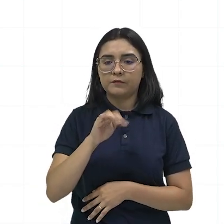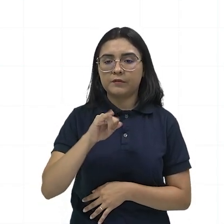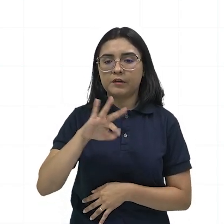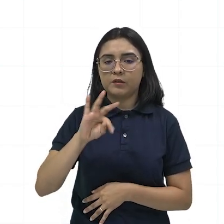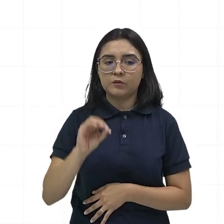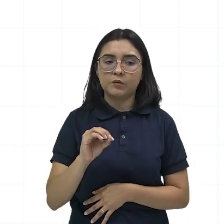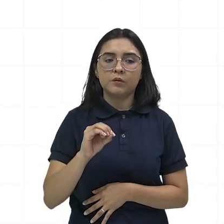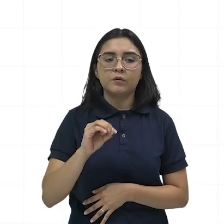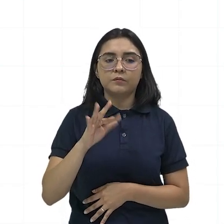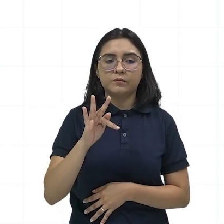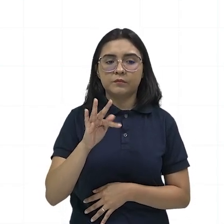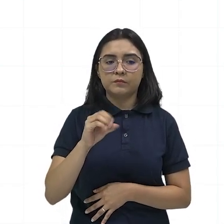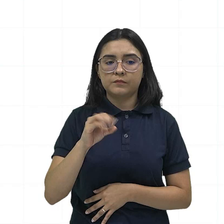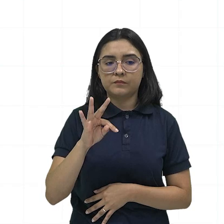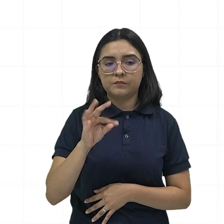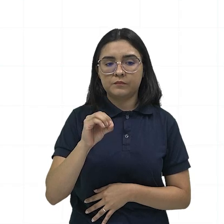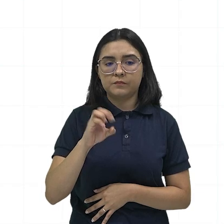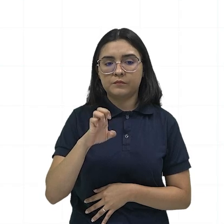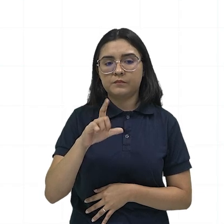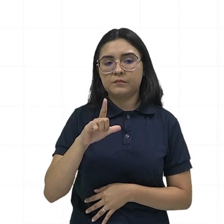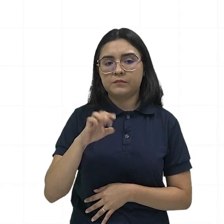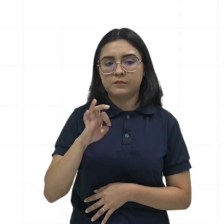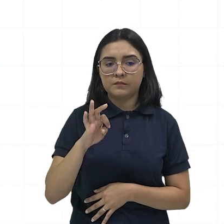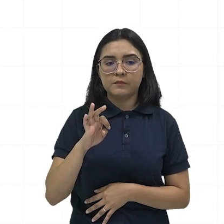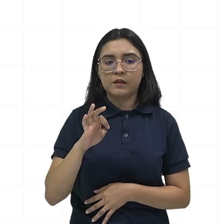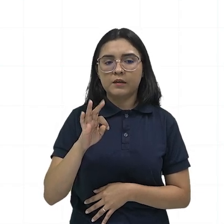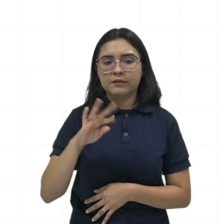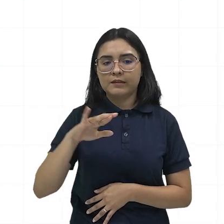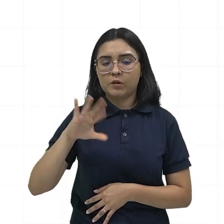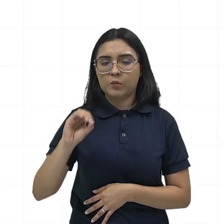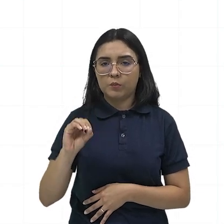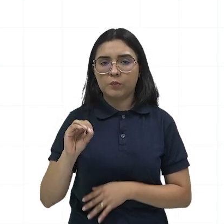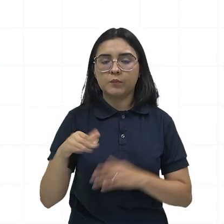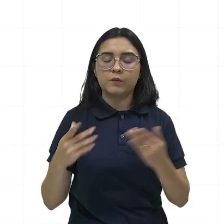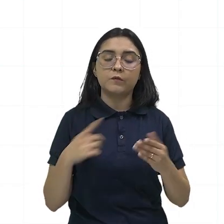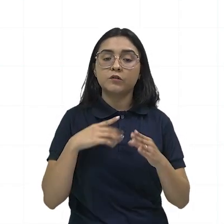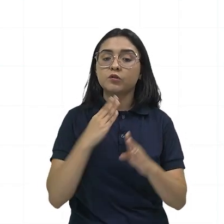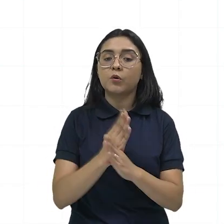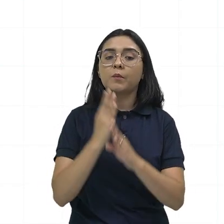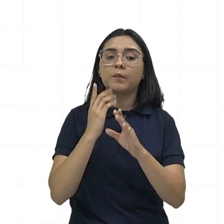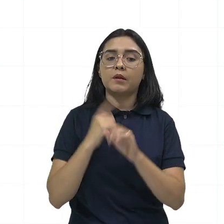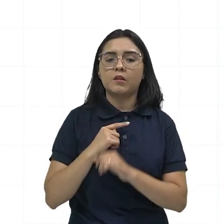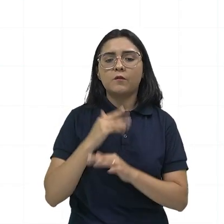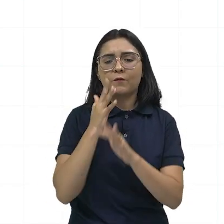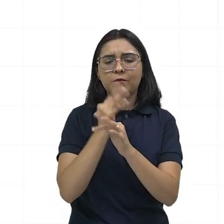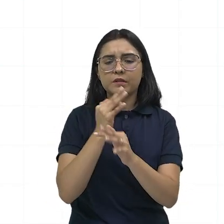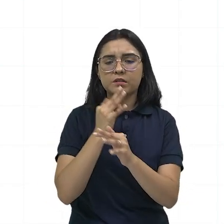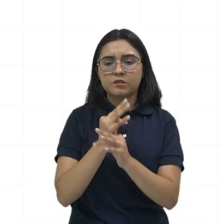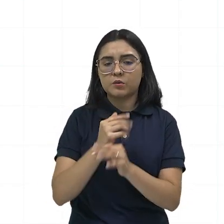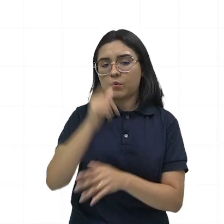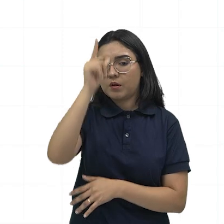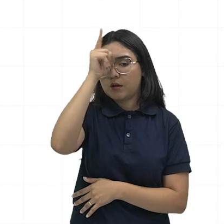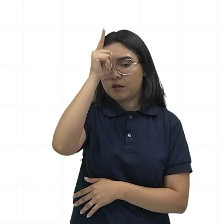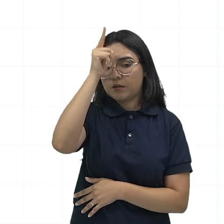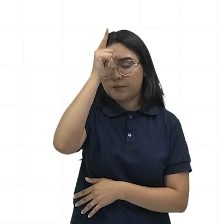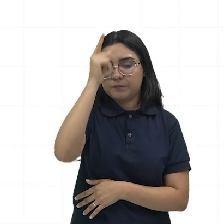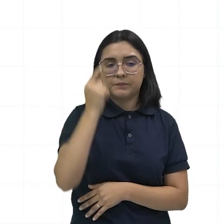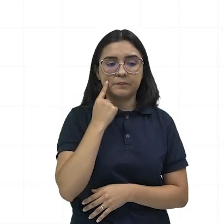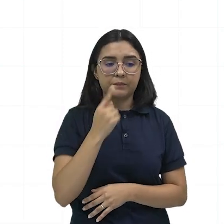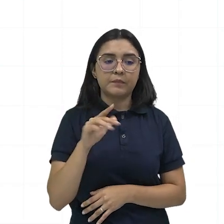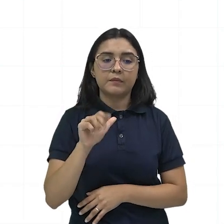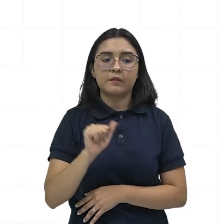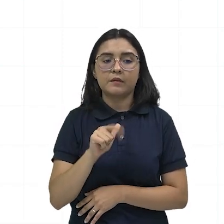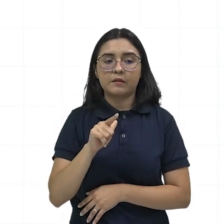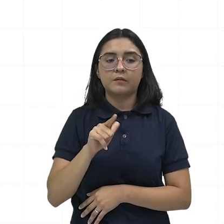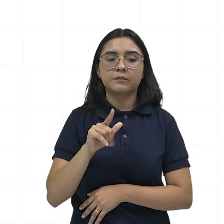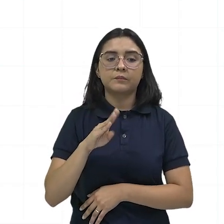fotoelétrico. Esse fenômeno foi descoberto pelo físico alemão muito conhecido, que é o Albert Einstein,